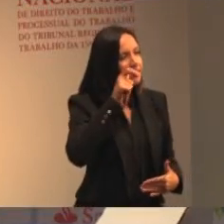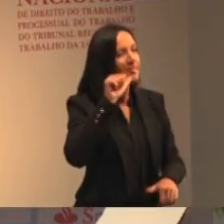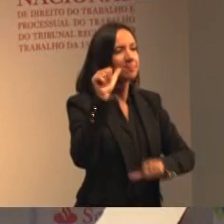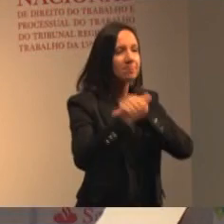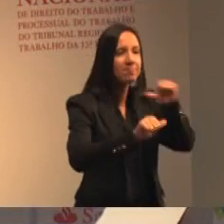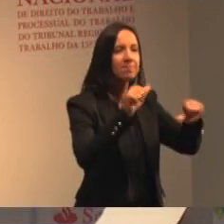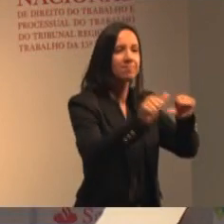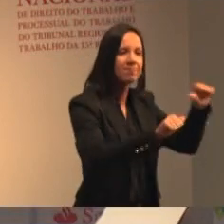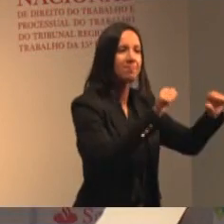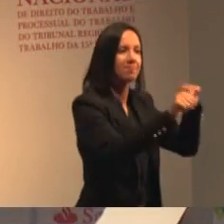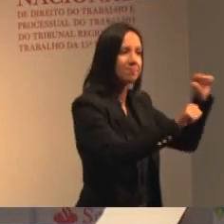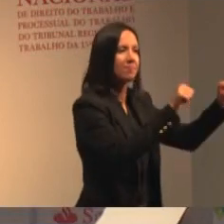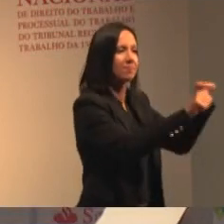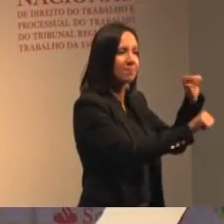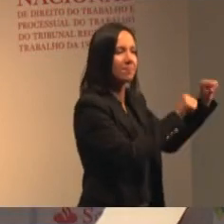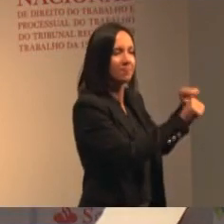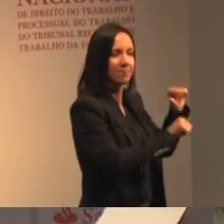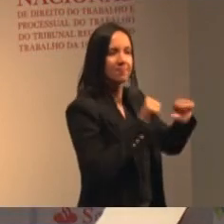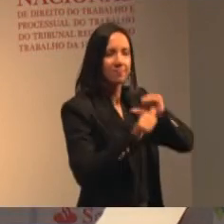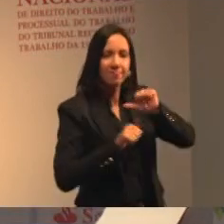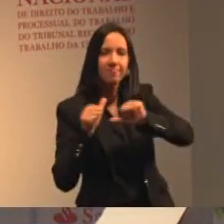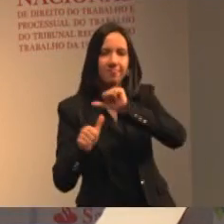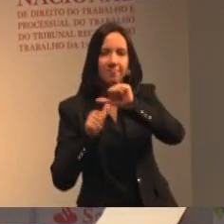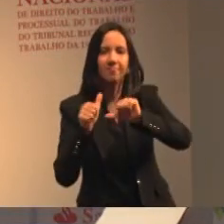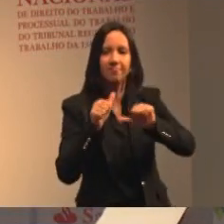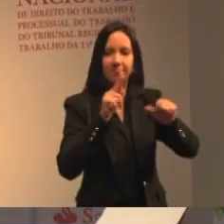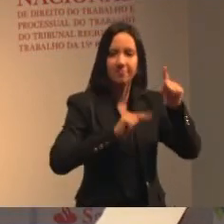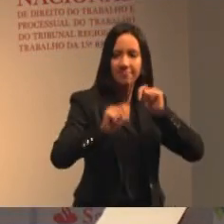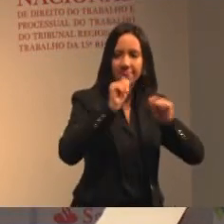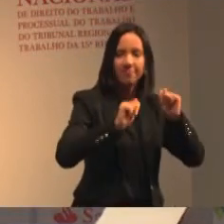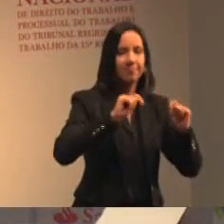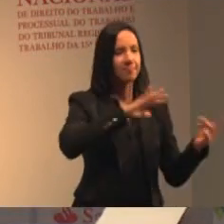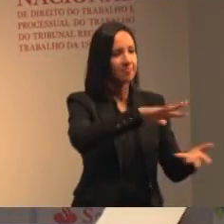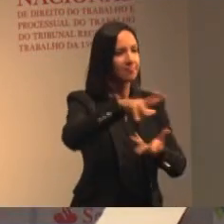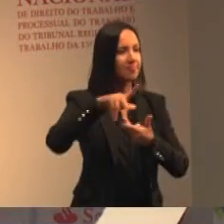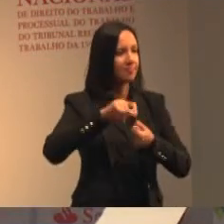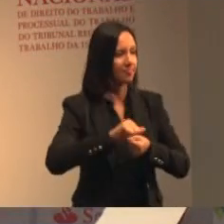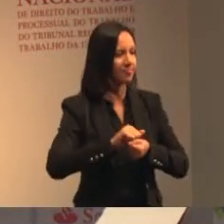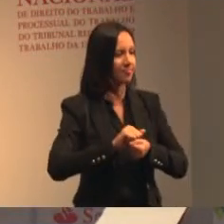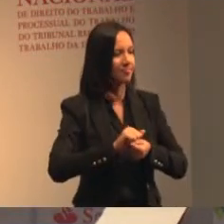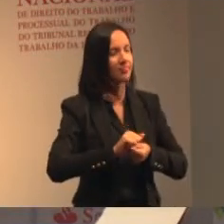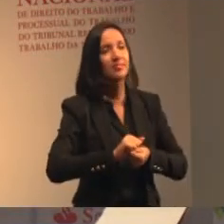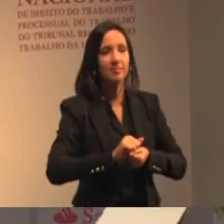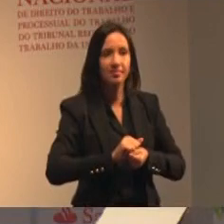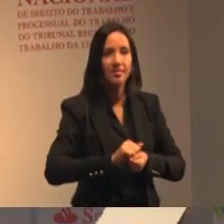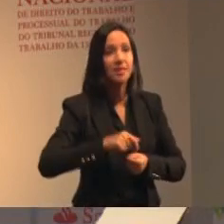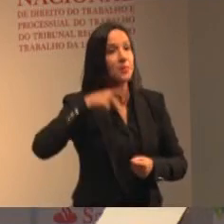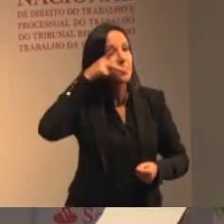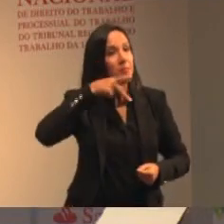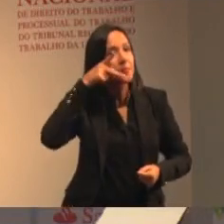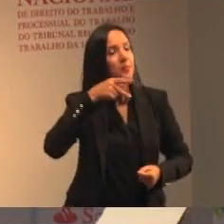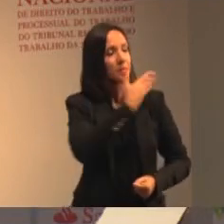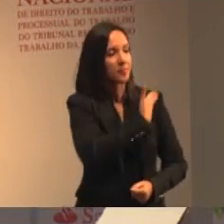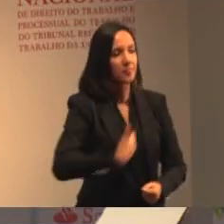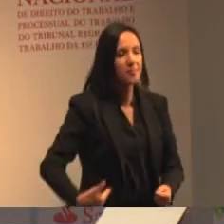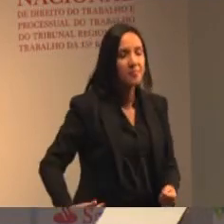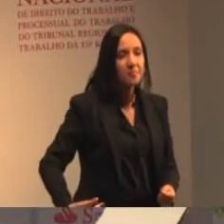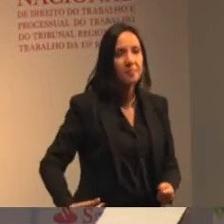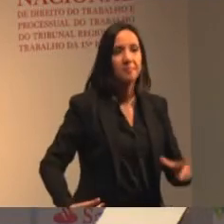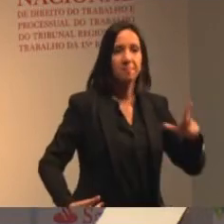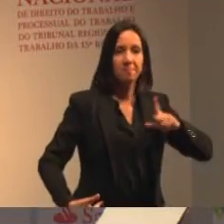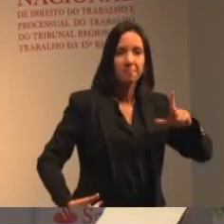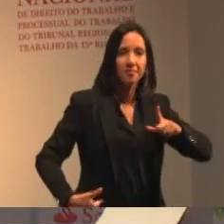muitas mudanças que revolucionaram economias mundiais, políticas públicas e privadas e